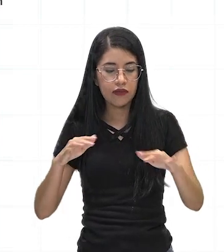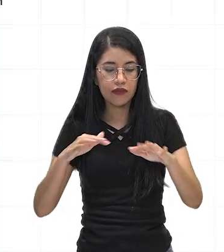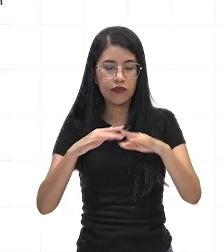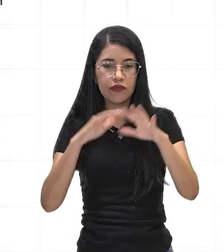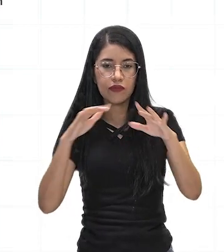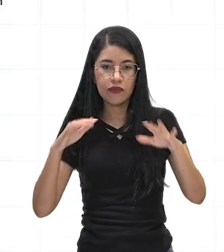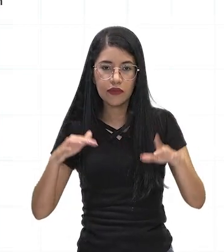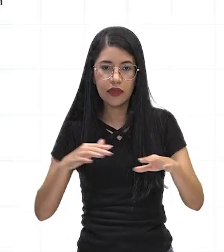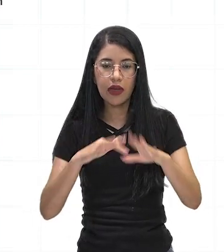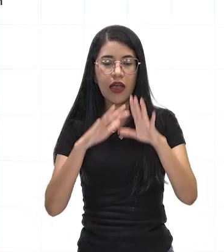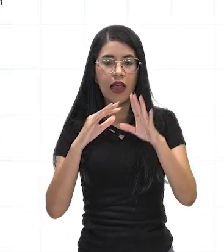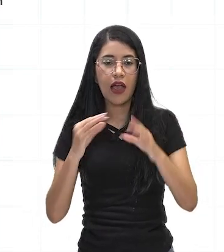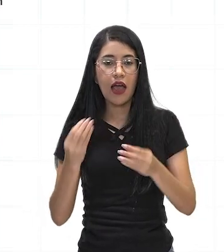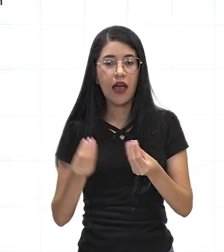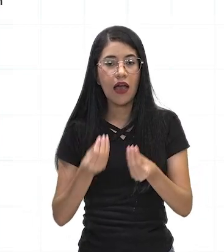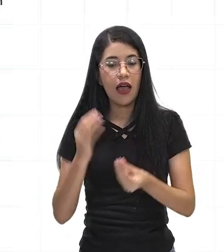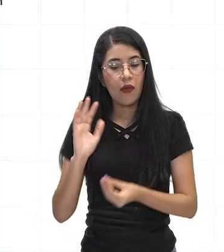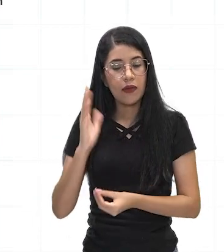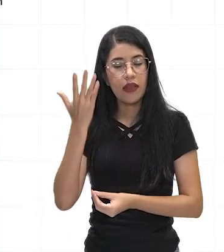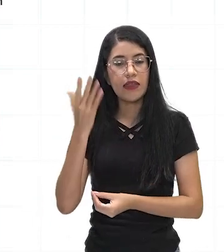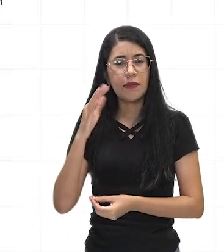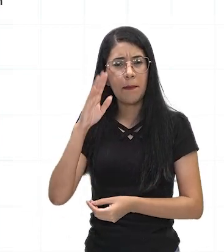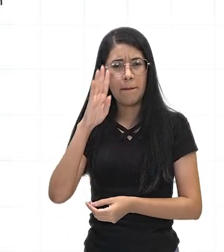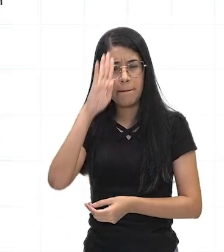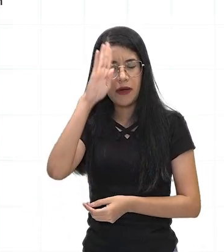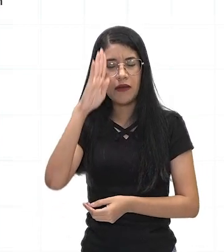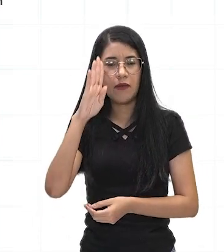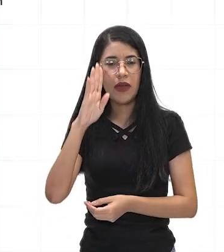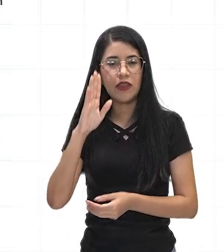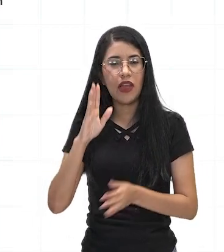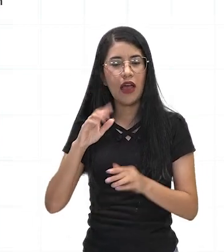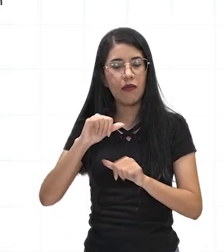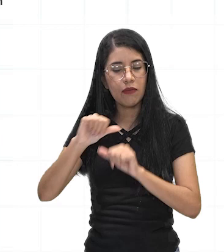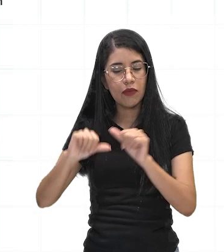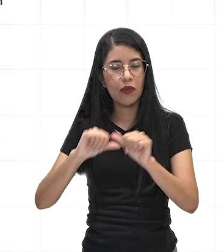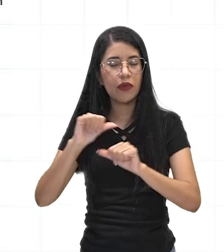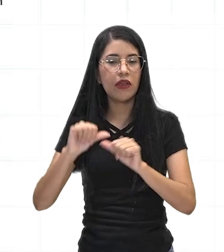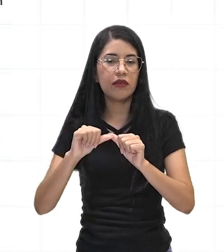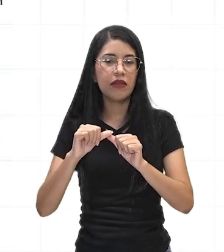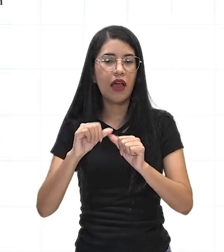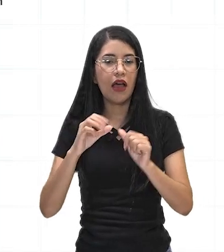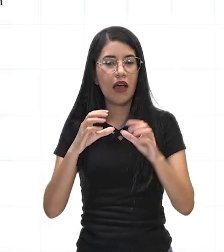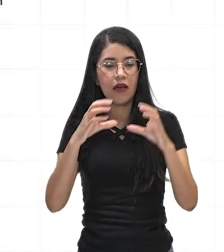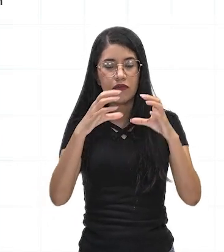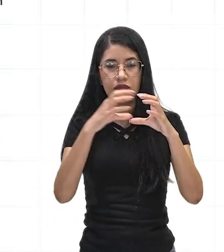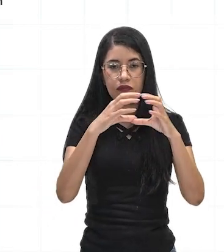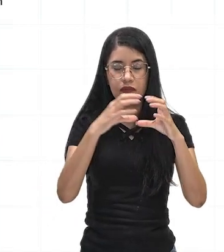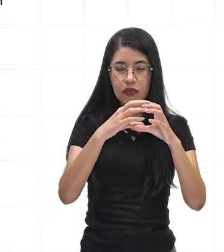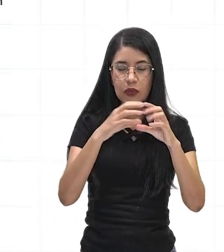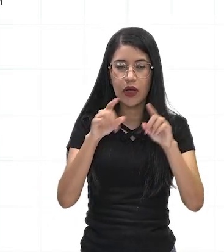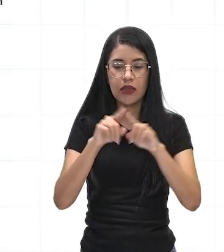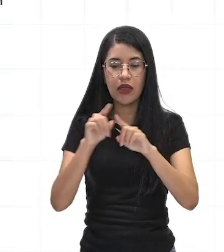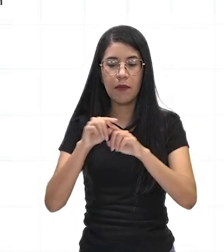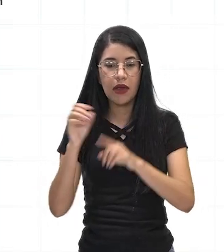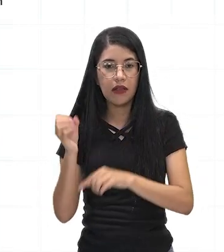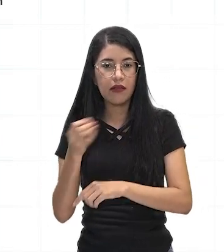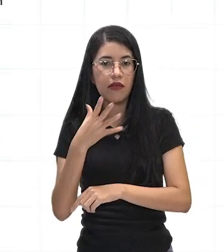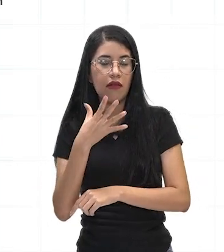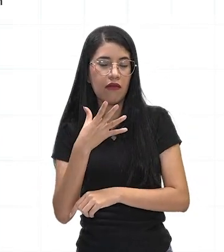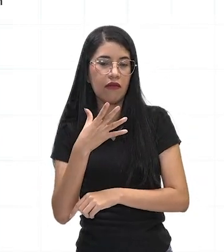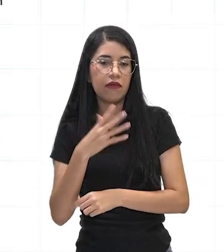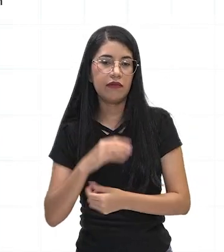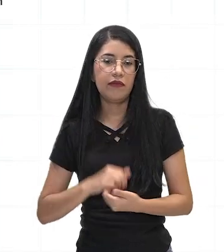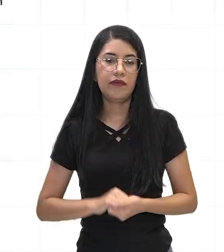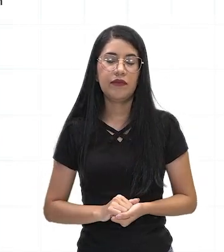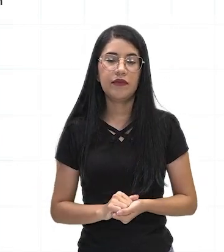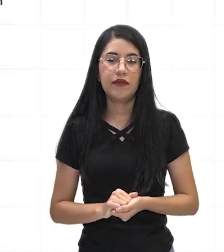mais evidente nas mudanças de fase da Lua, mais especialmente na Lua cheia e na Lua nova, né? Aí na imagem a gente observa